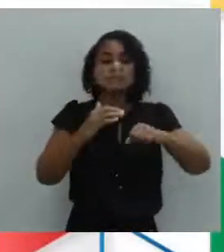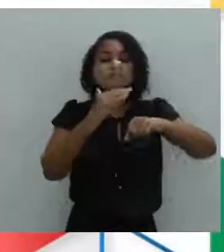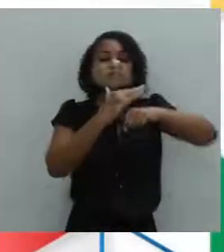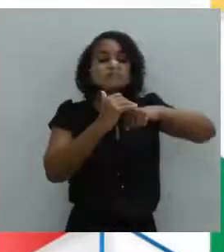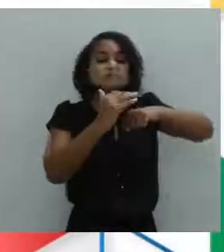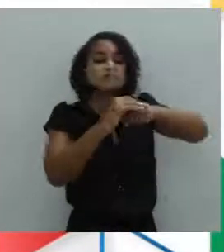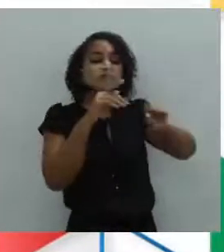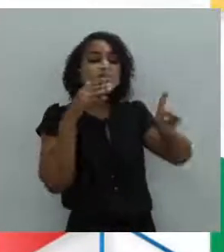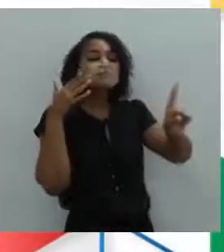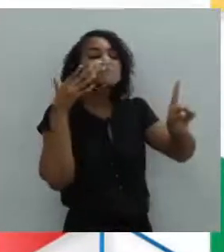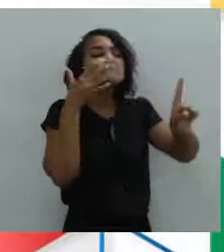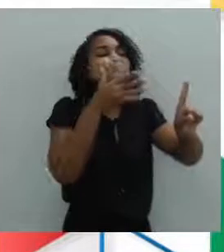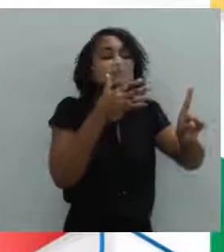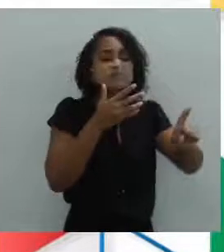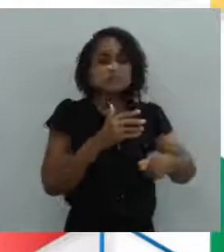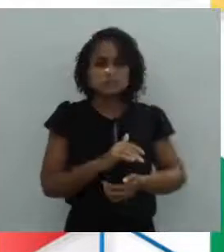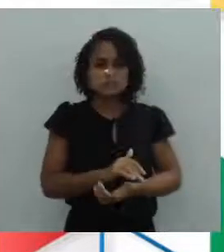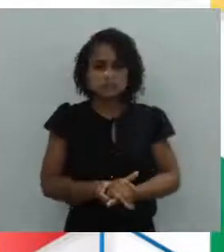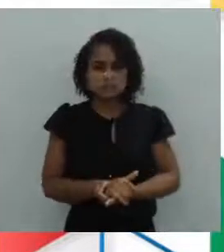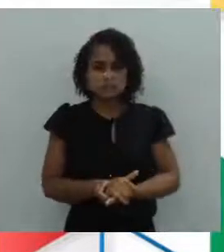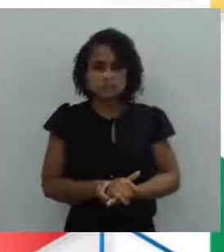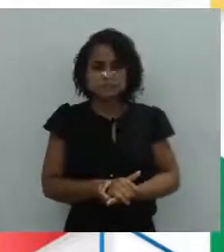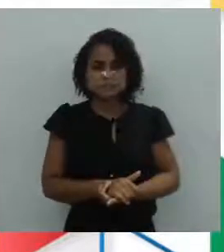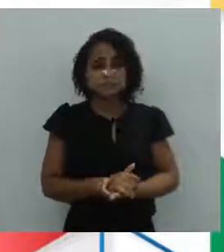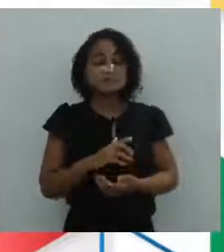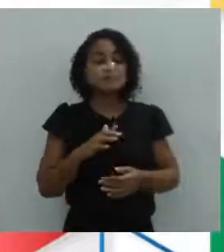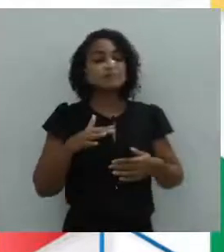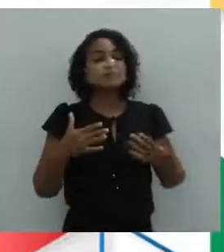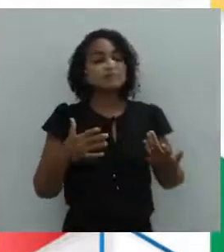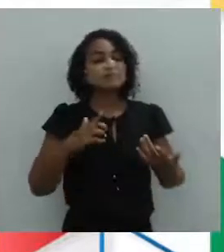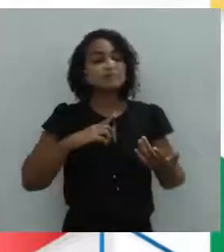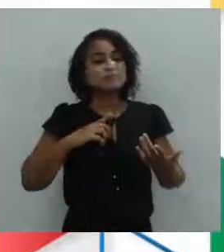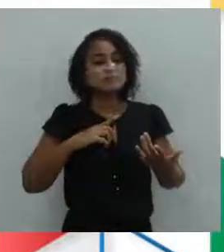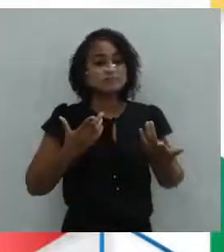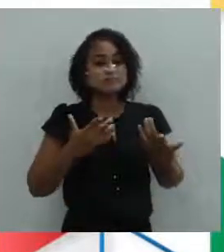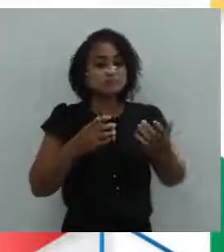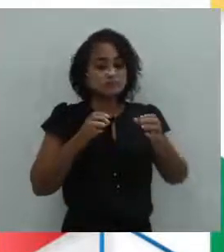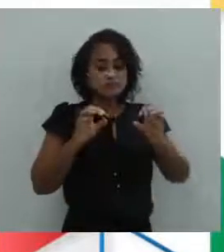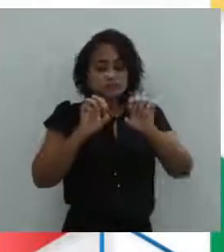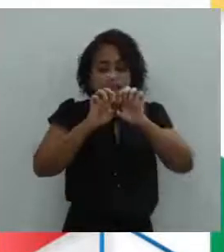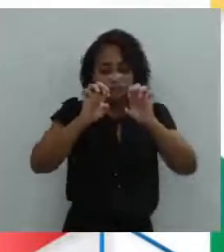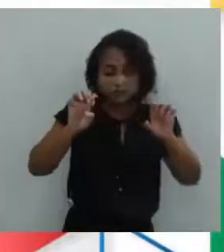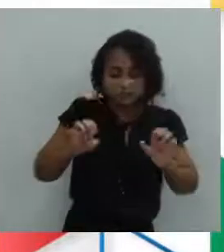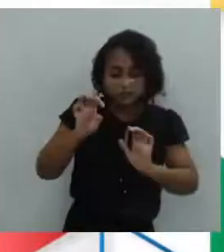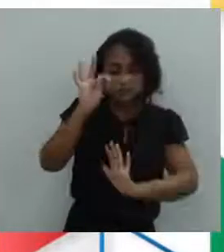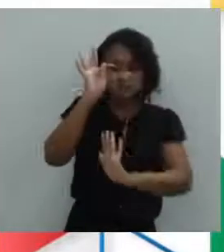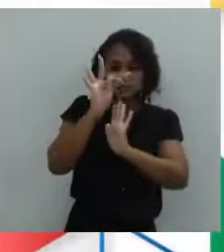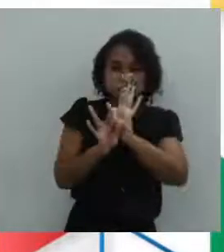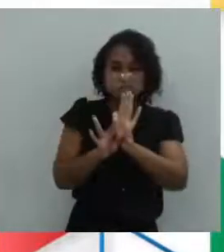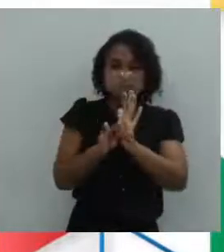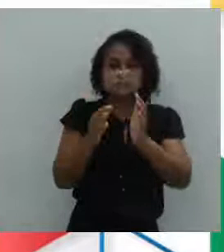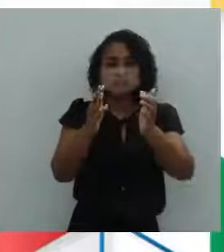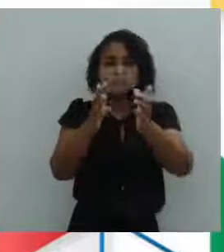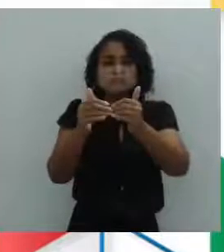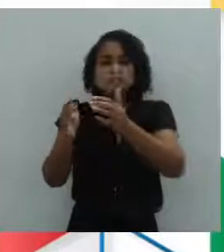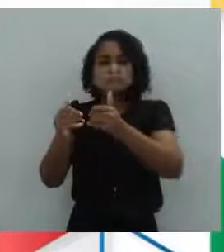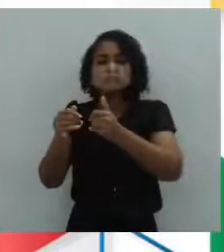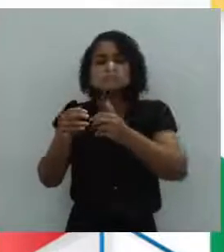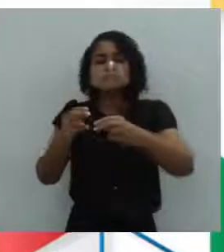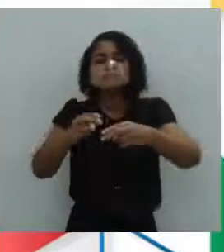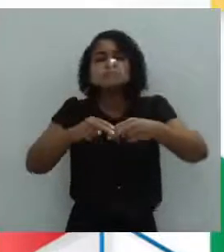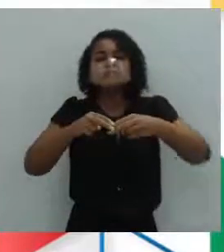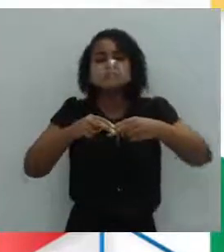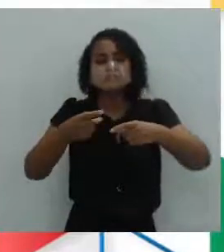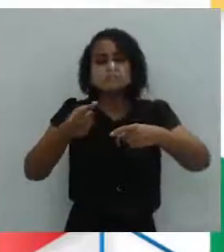vocativo. A quem devemos nos dirigir? Depois tem o corpo do texto, a solicitação e a justificativa.